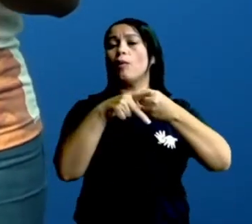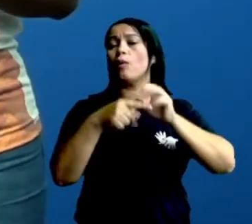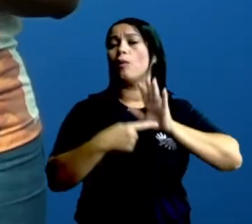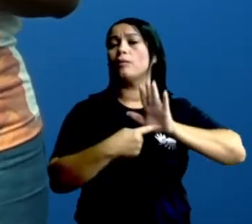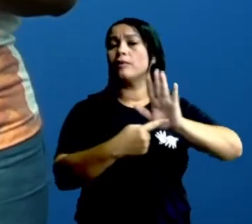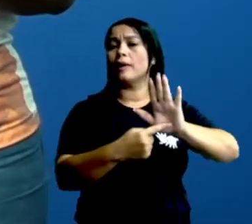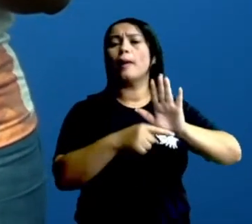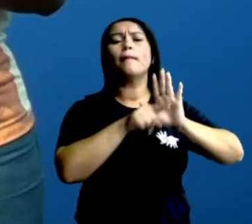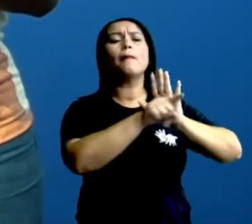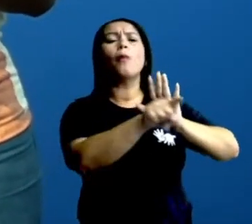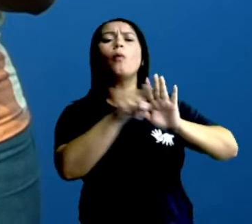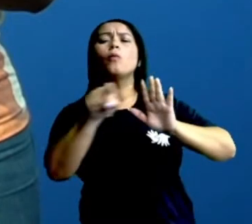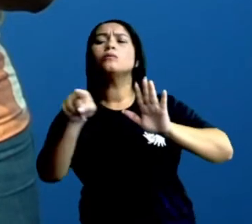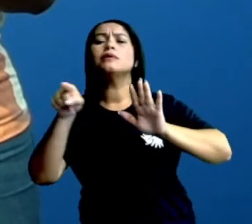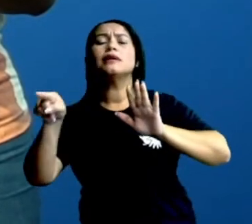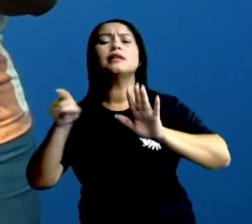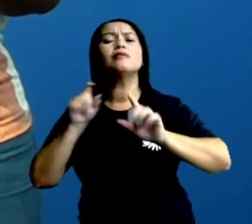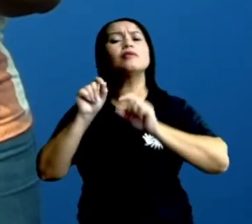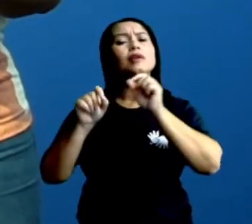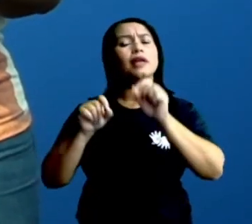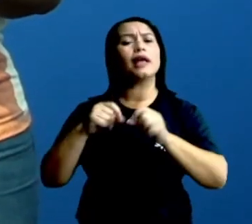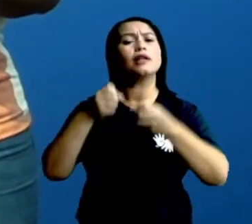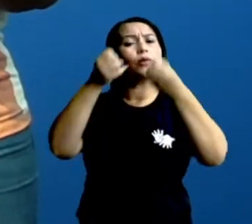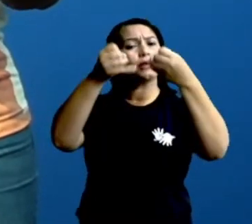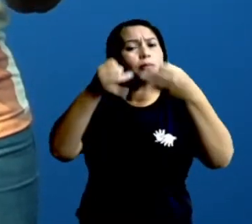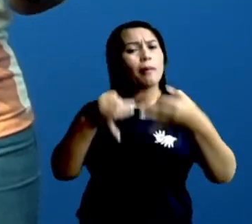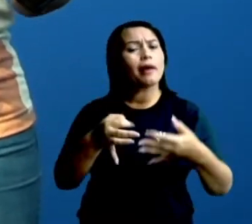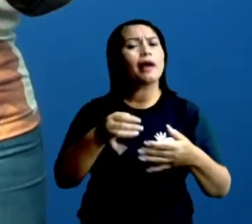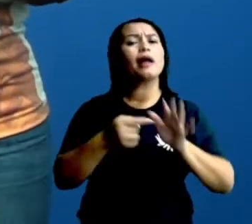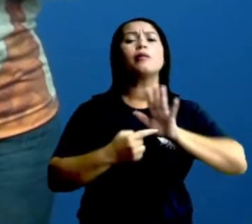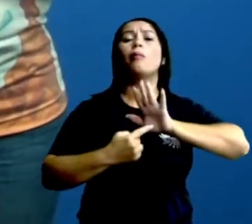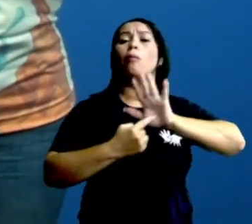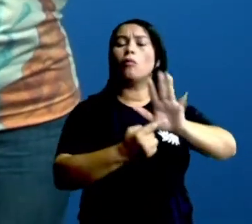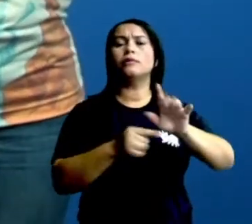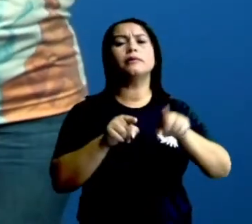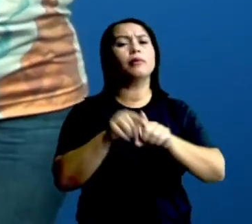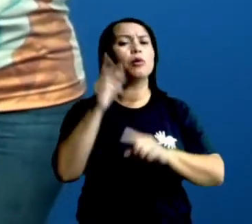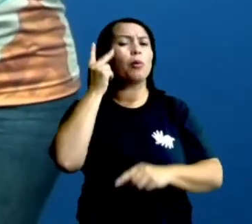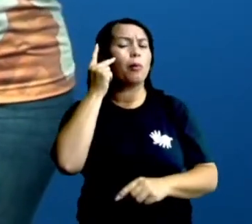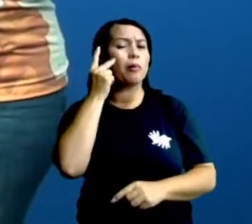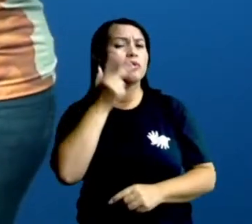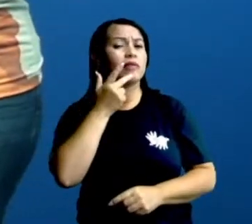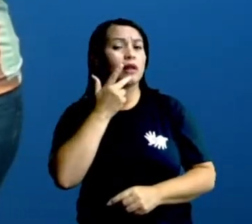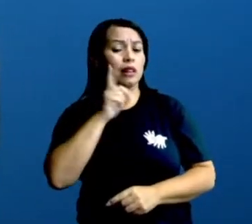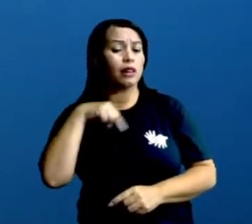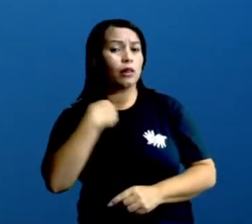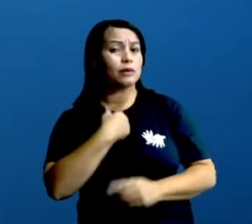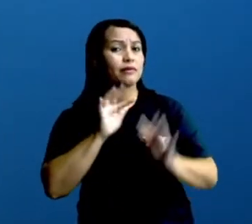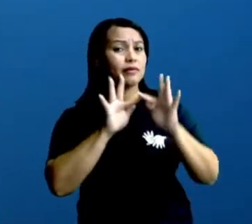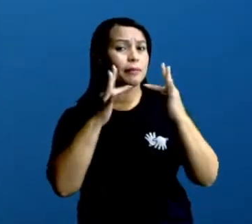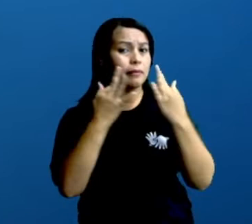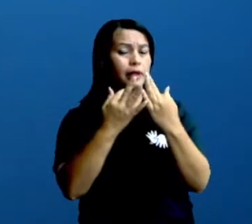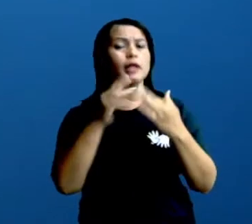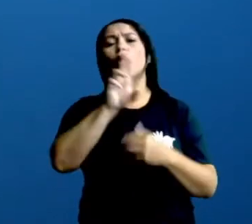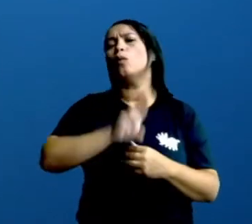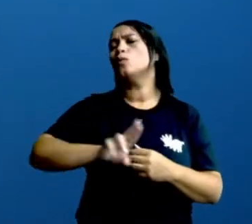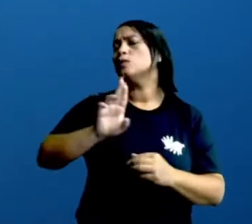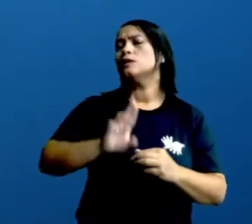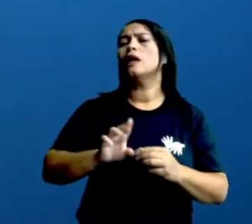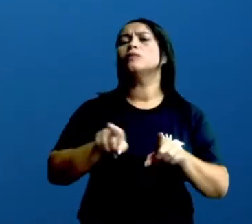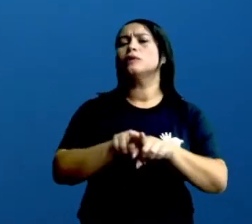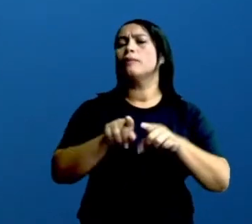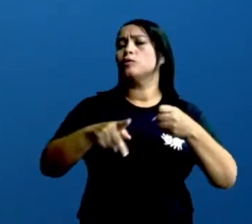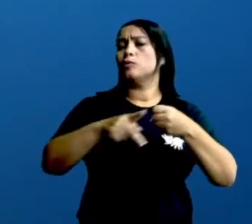demonstrativo, que indica daquilo que a gente está falando. E geralmente, quando a gente vai falar da nossa família, a gente usa tanto